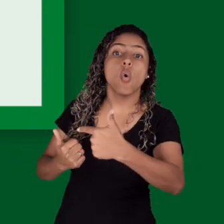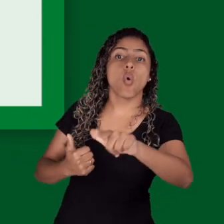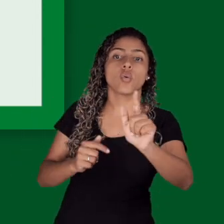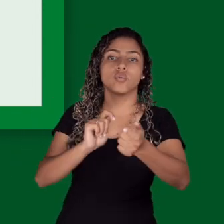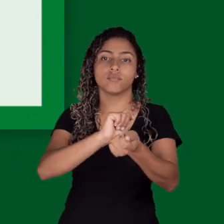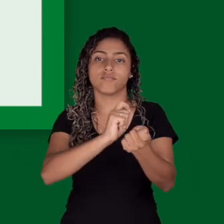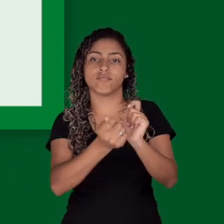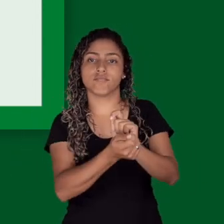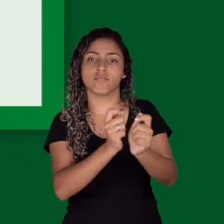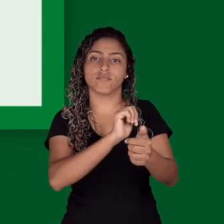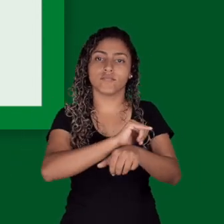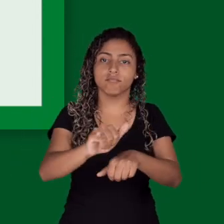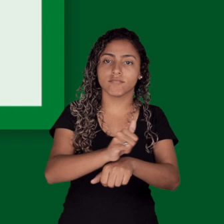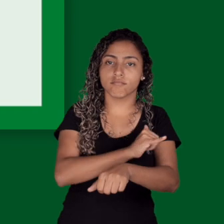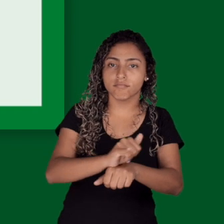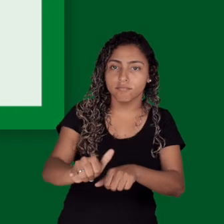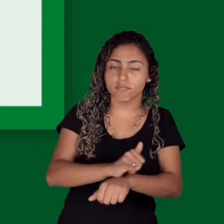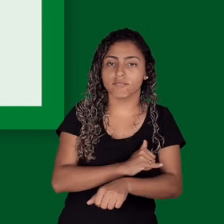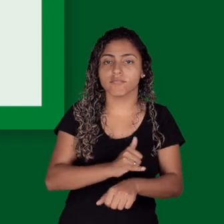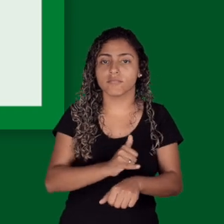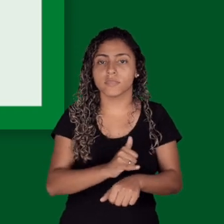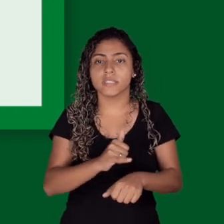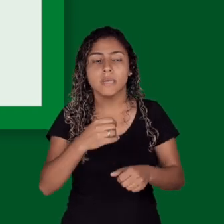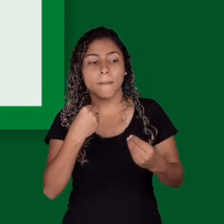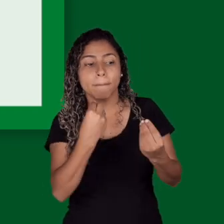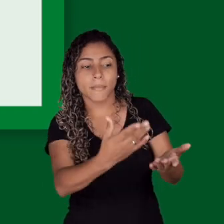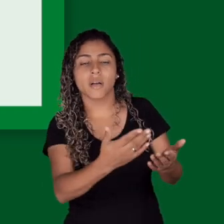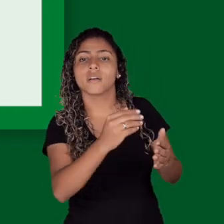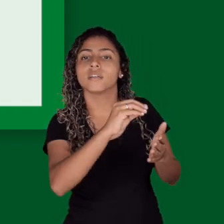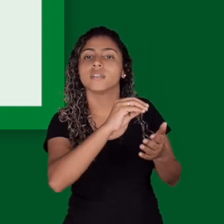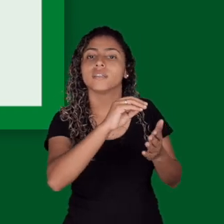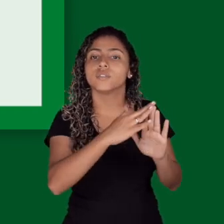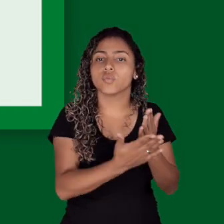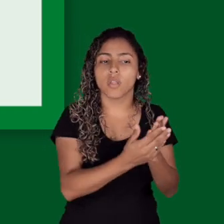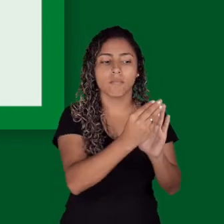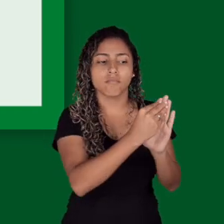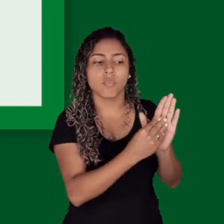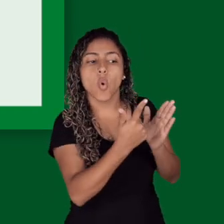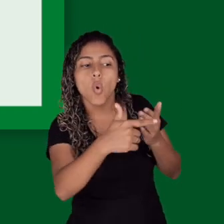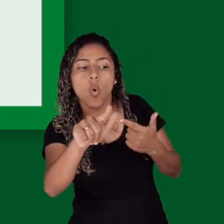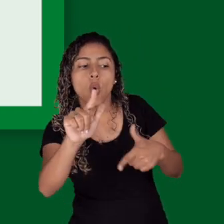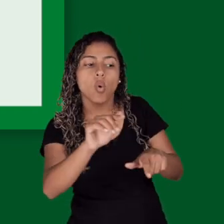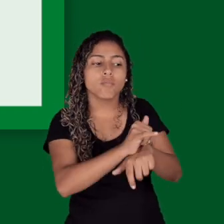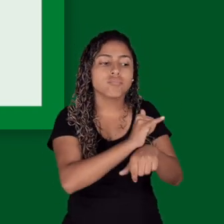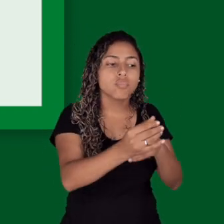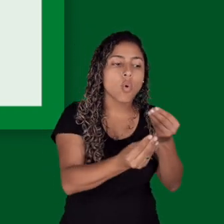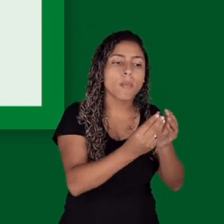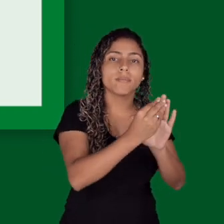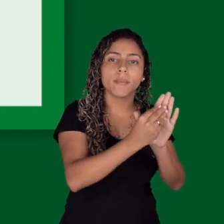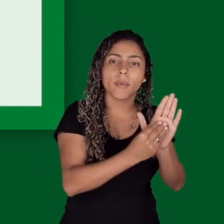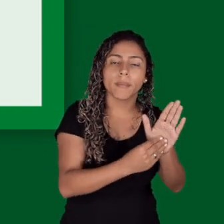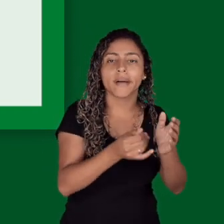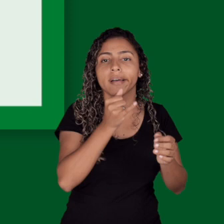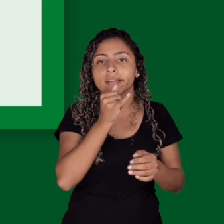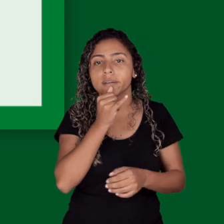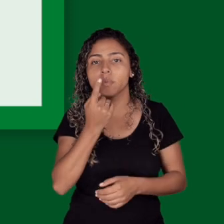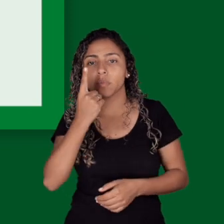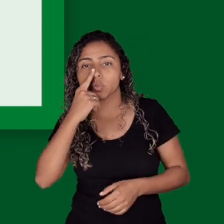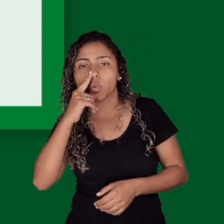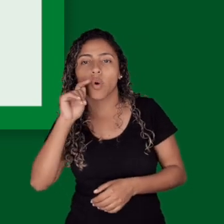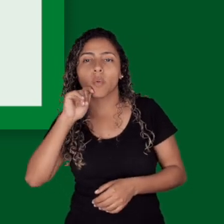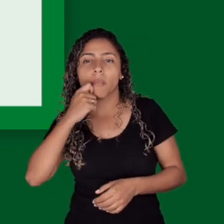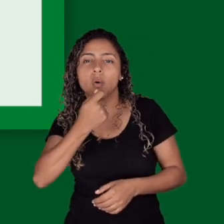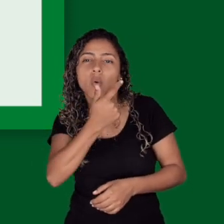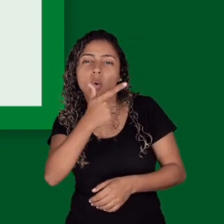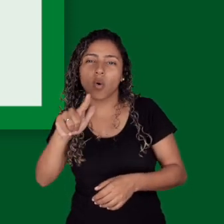dá opções para essa escola adquirir esses alimentos assim especiais, no caso aqui o biscoito integral, o pão integral, que a